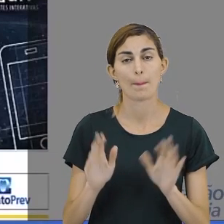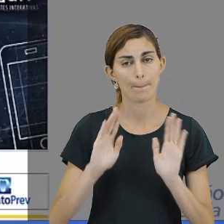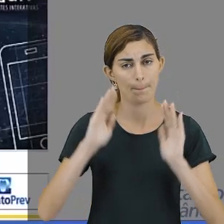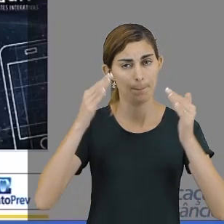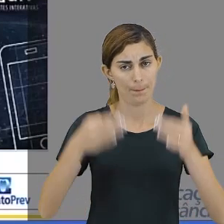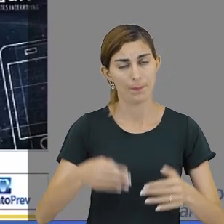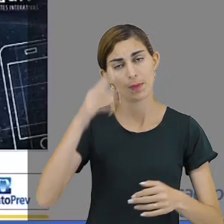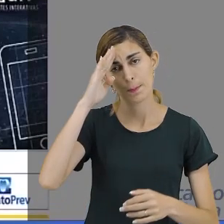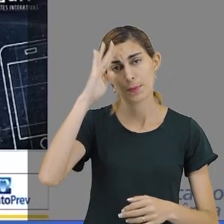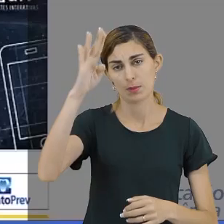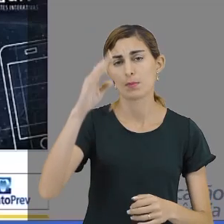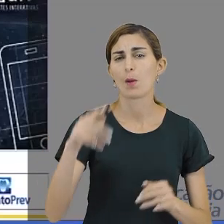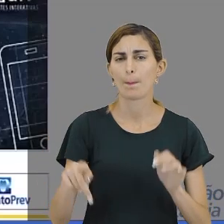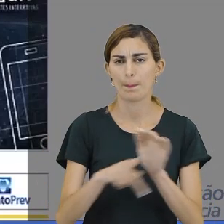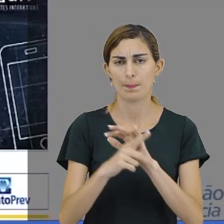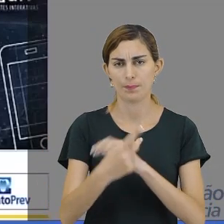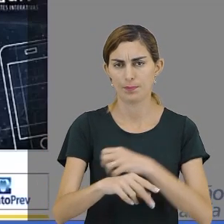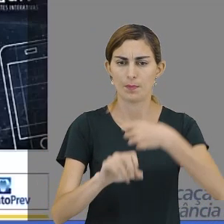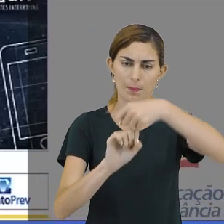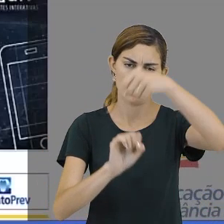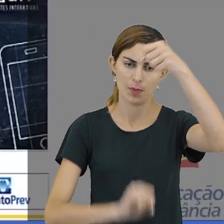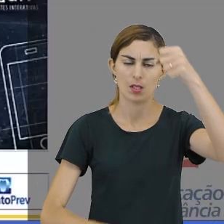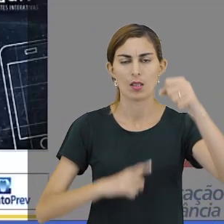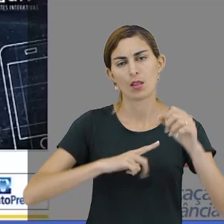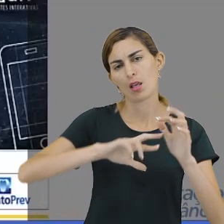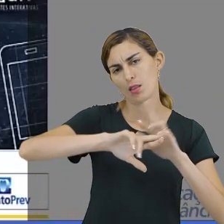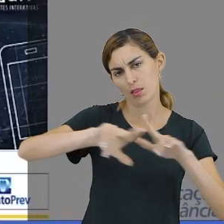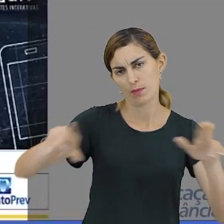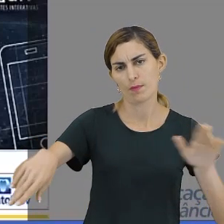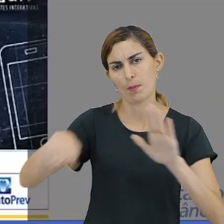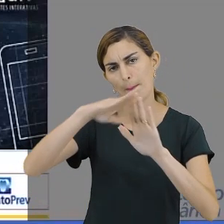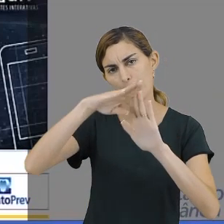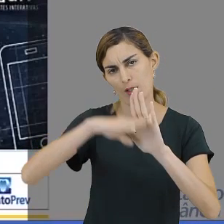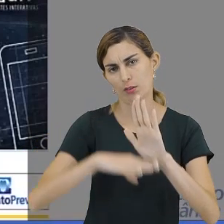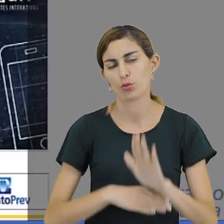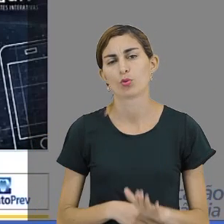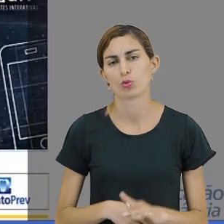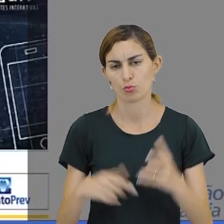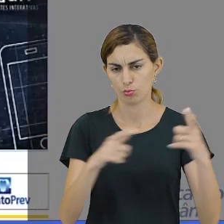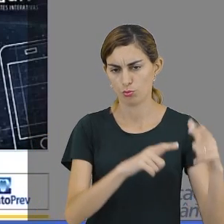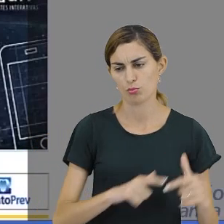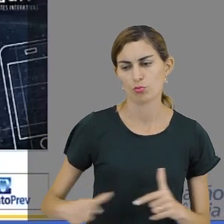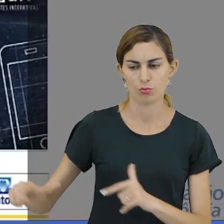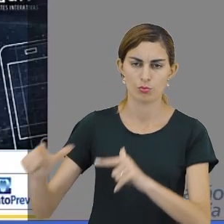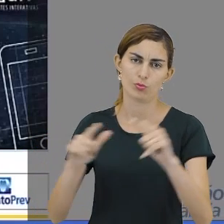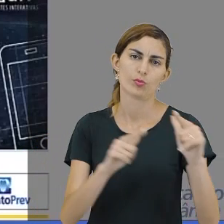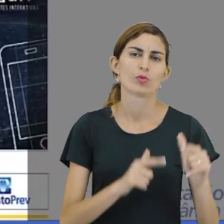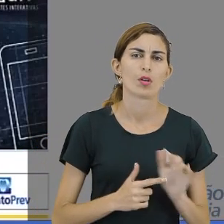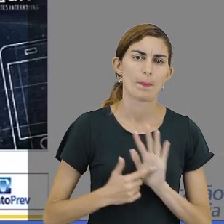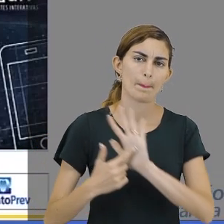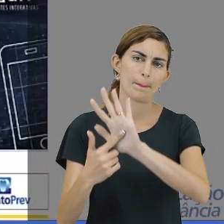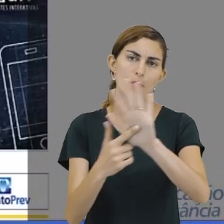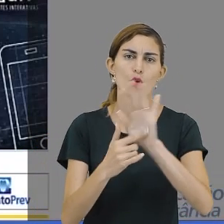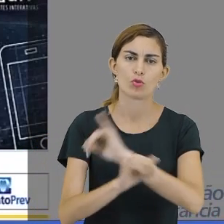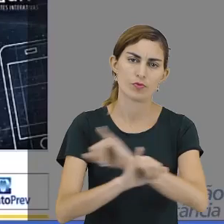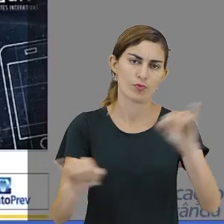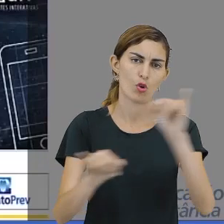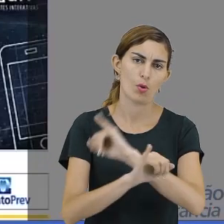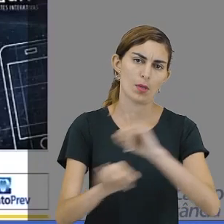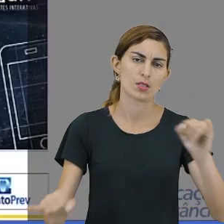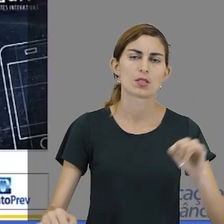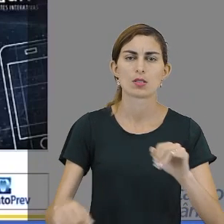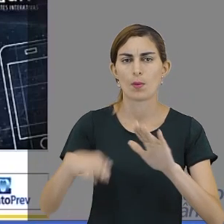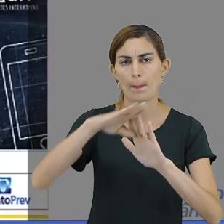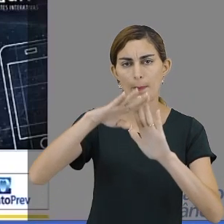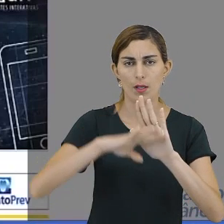relação a banners. Então você vai encontrar diversos padrões e lugares que vão exibir essas informações